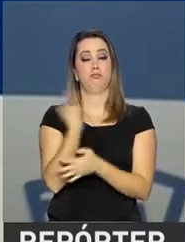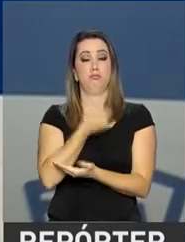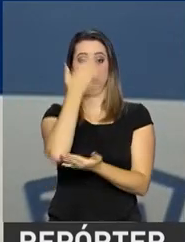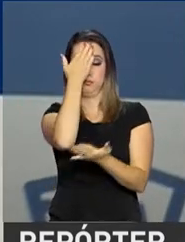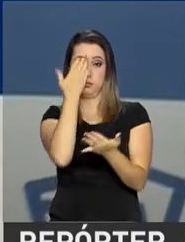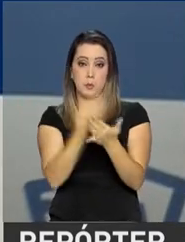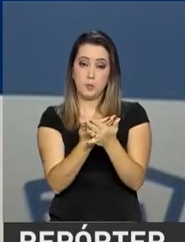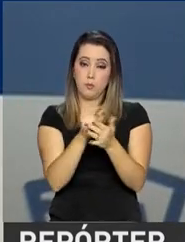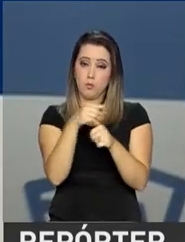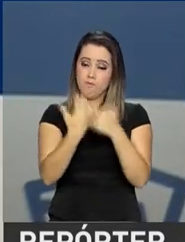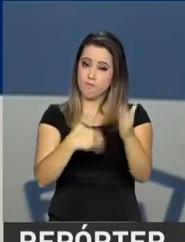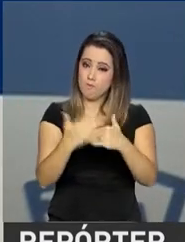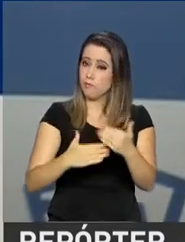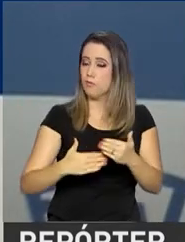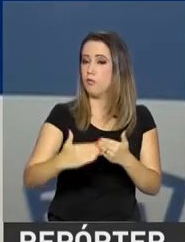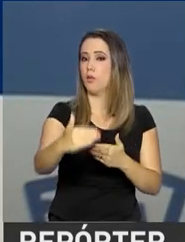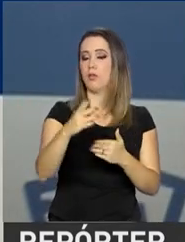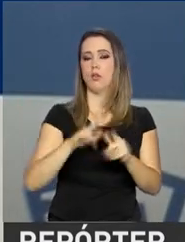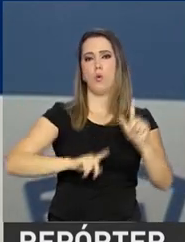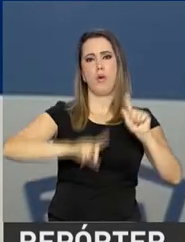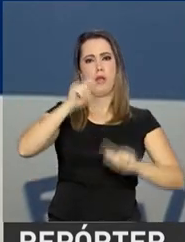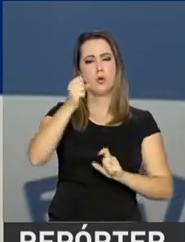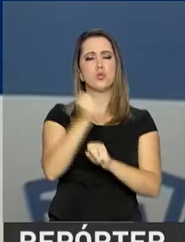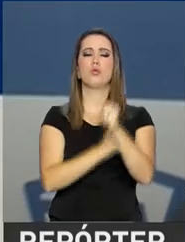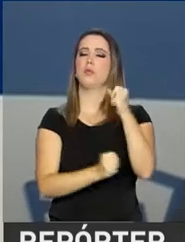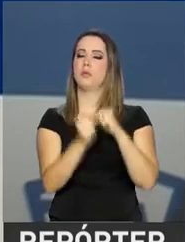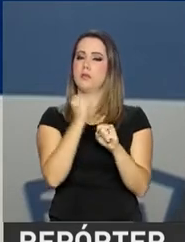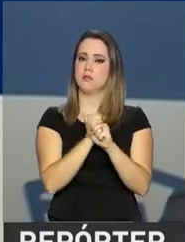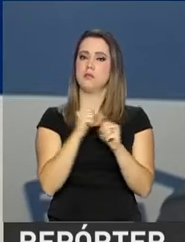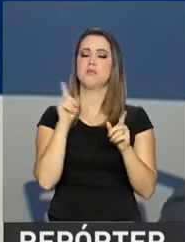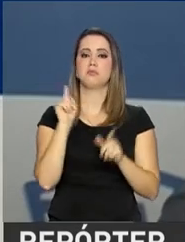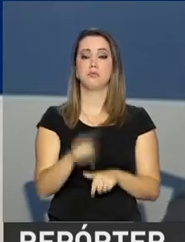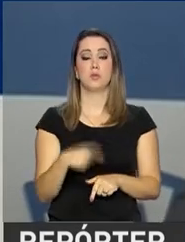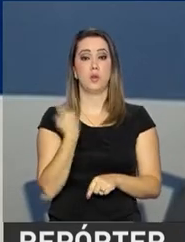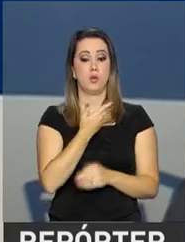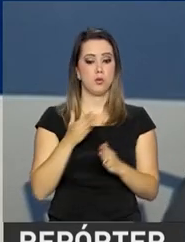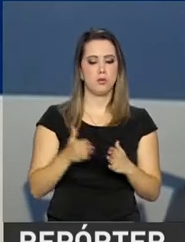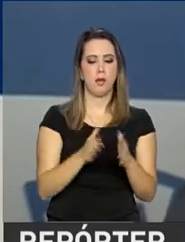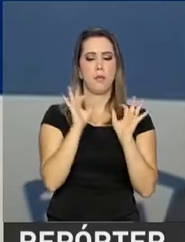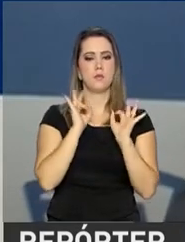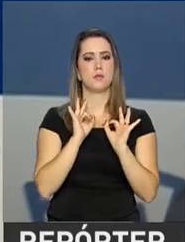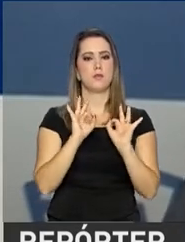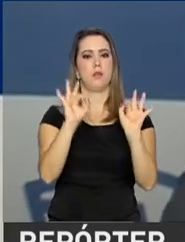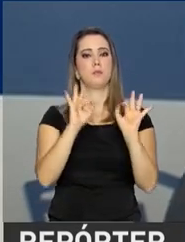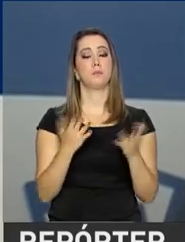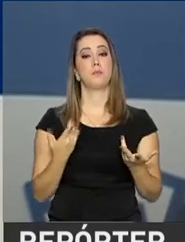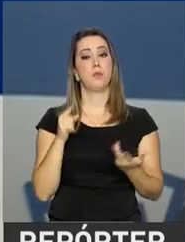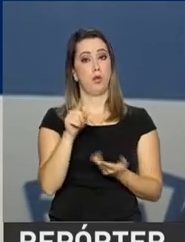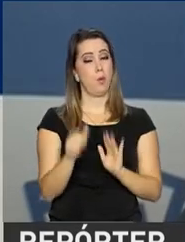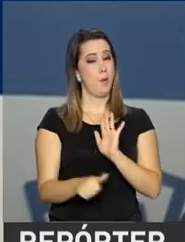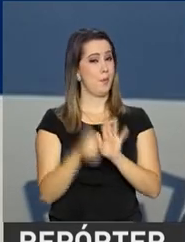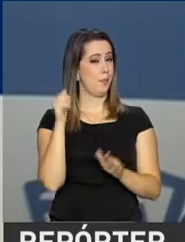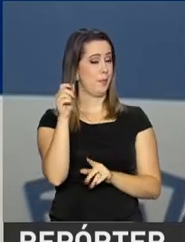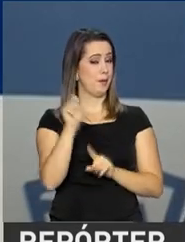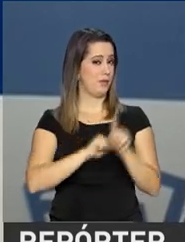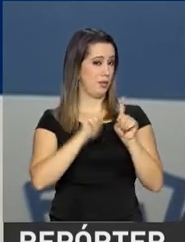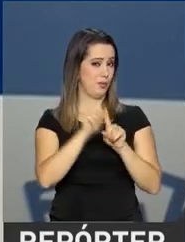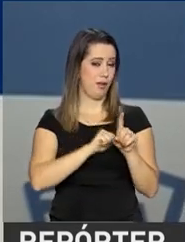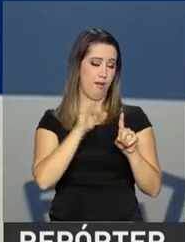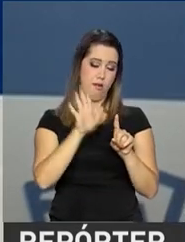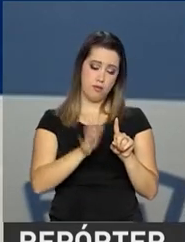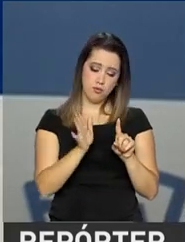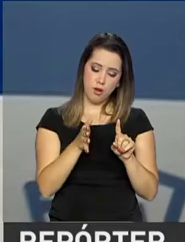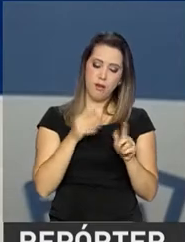a projeção de superar o recorde do ano passado é tamos bem encaminhados para isso é o primeiro mês ainda é cedo mas